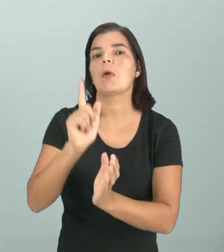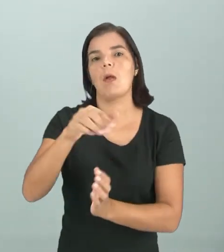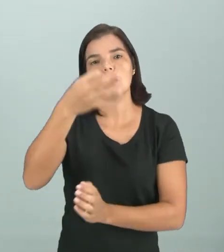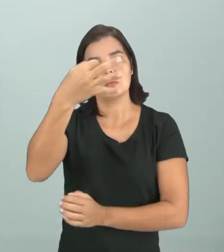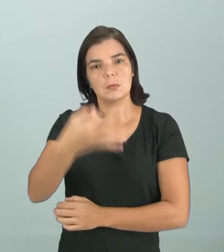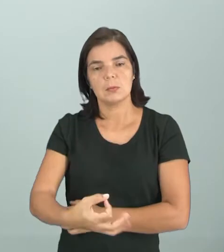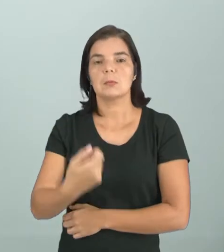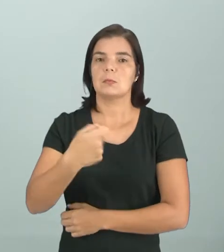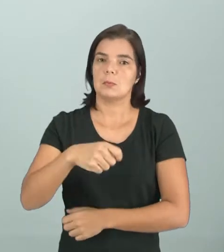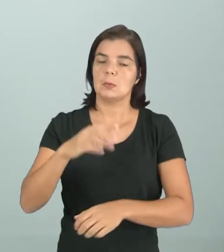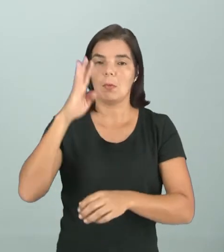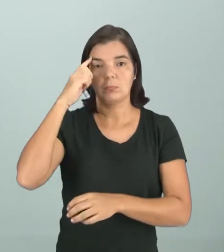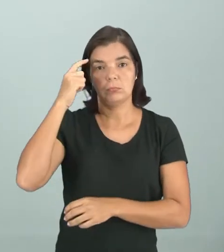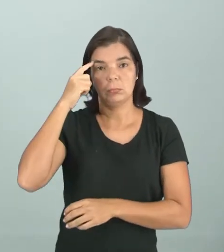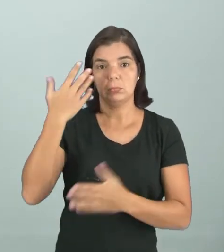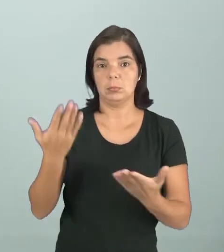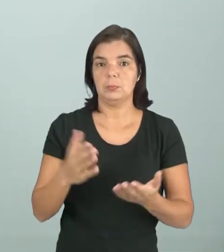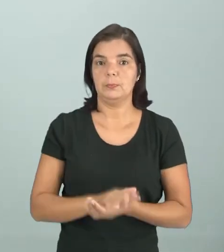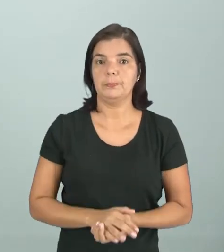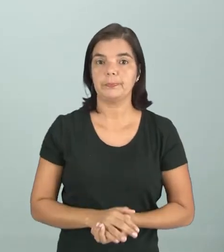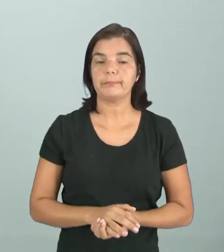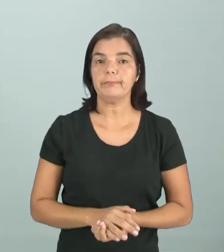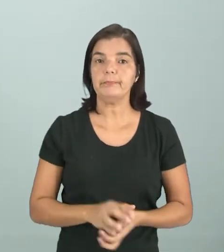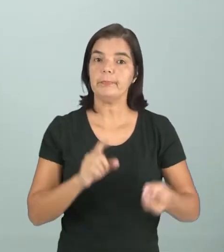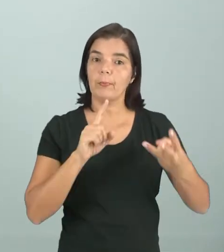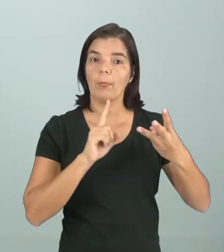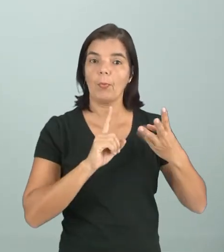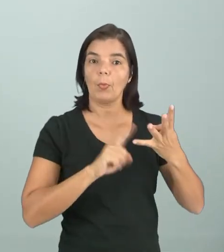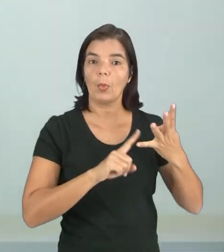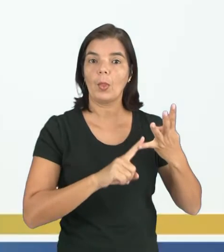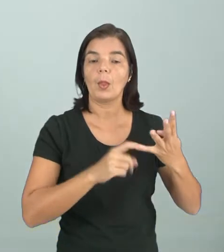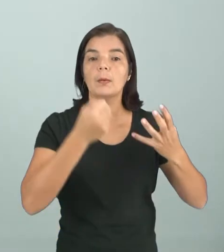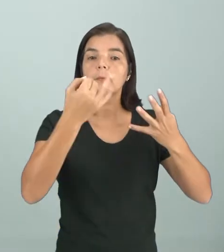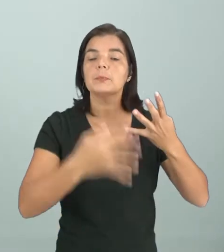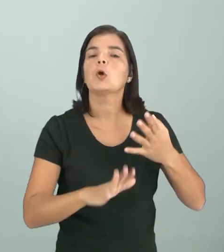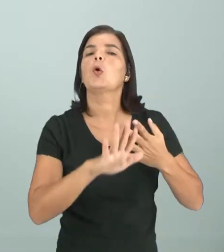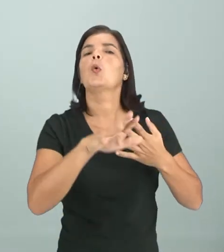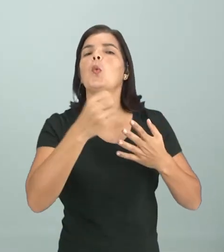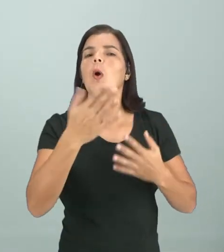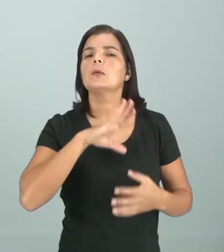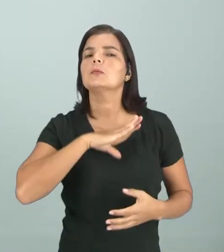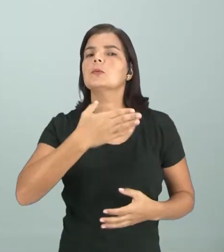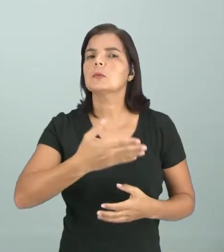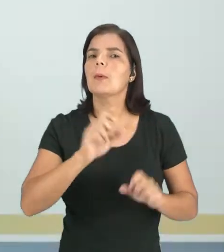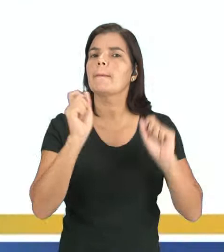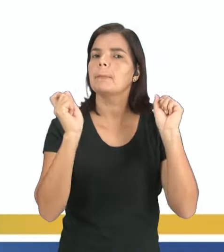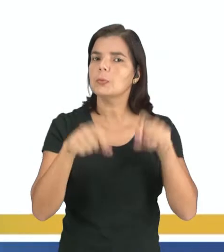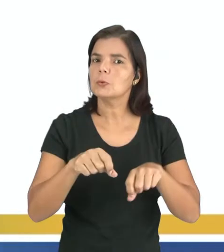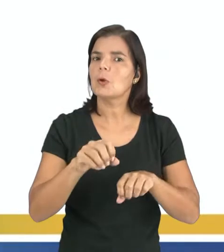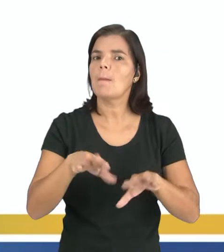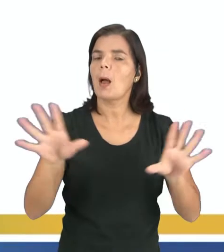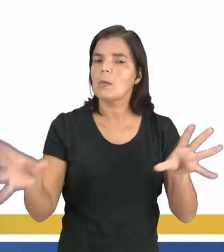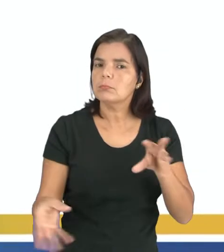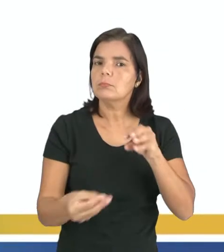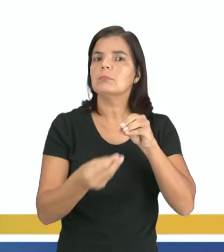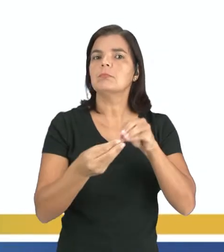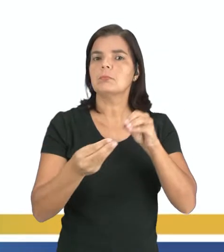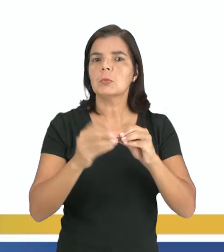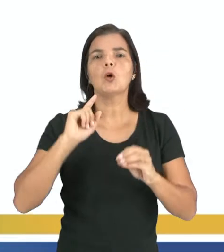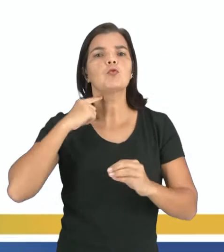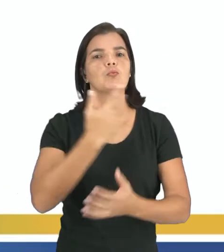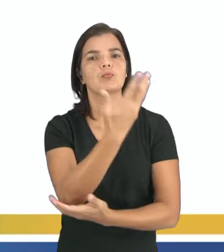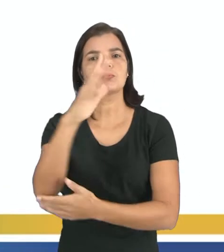que devemos refletir aí. O tópico 4 diz, quais atitudes podem ser feitas para minimizar a